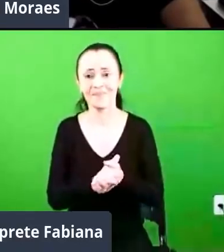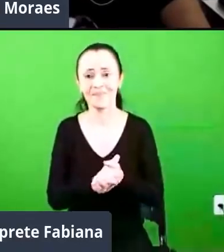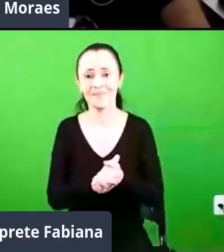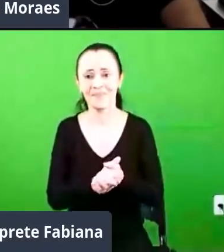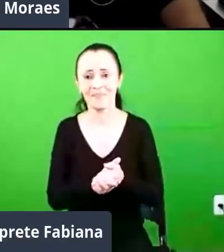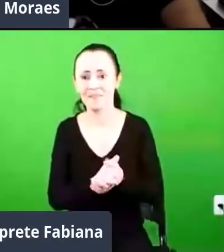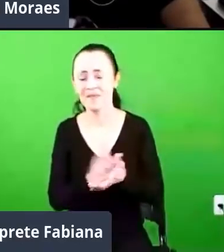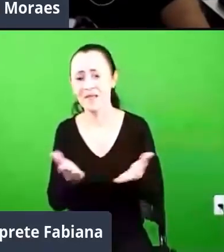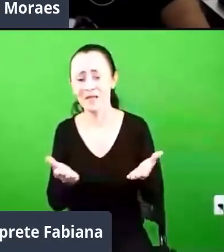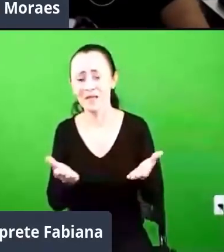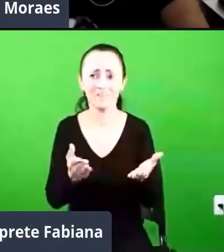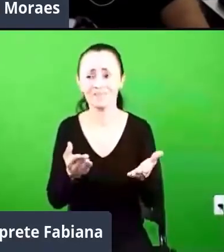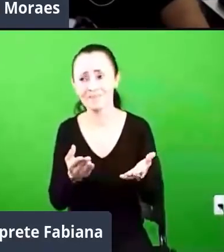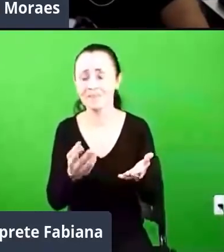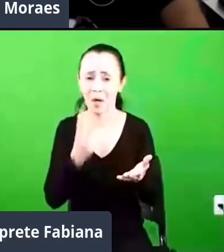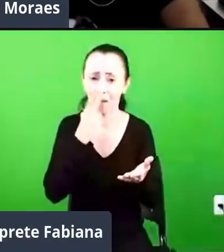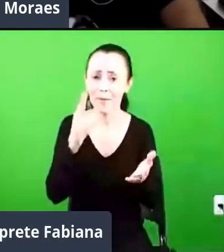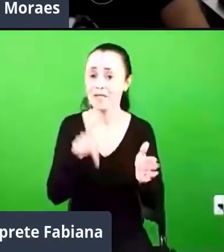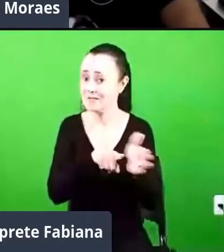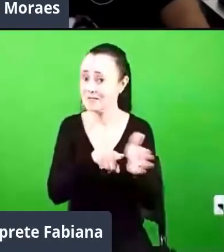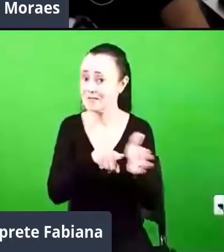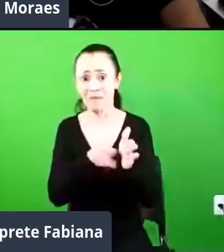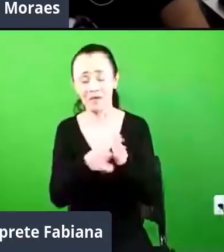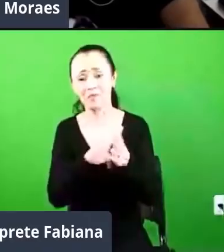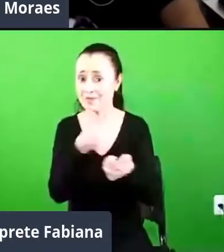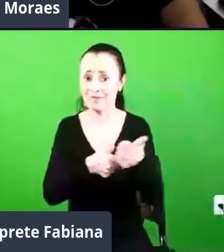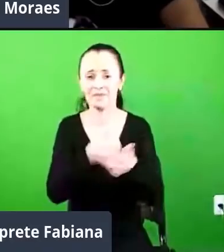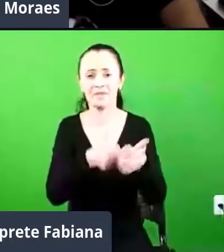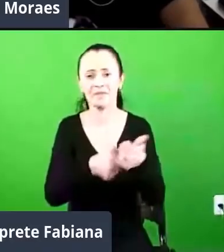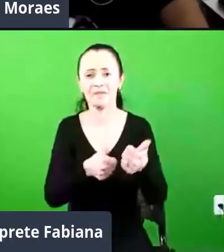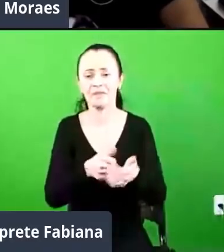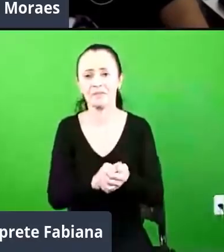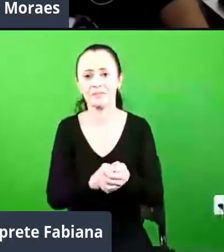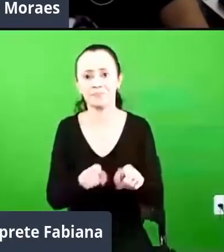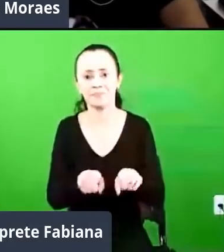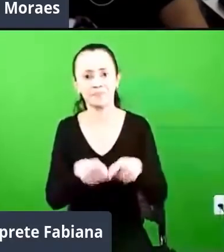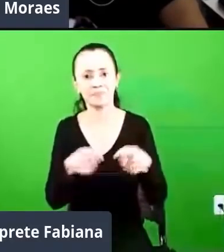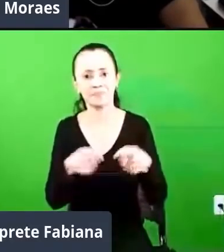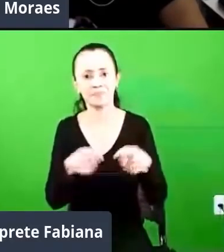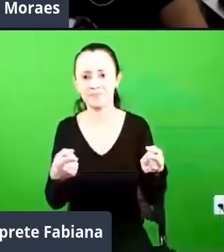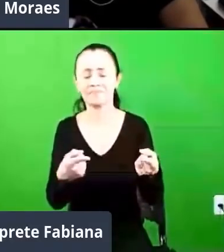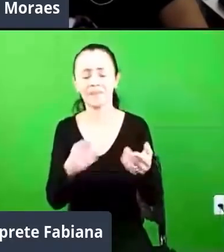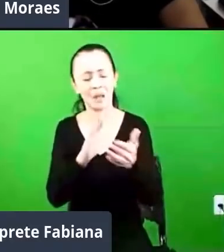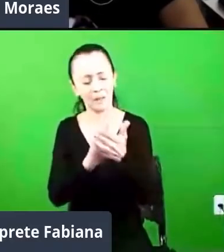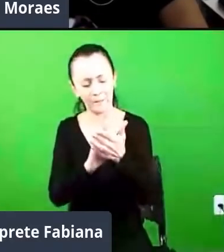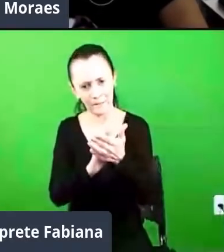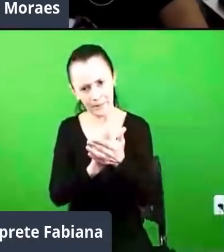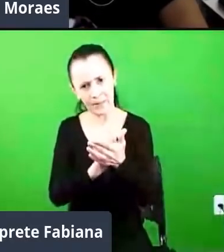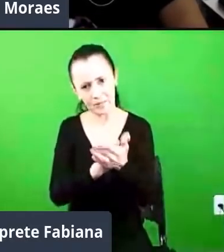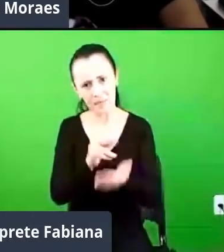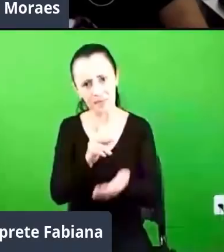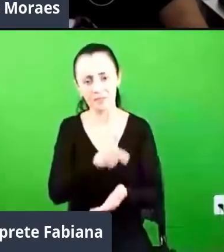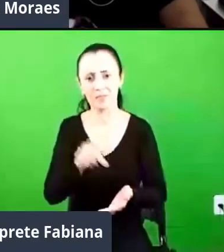questionamentos, mais momentos de reflexão, porque realmente, eu acho que parabenizar a Alana, né, por essa iniciativa, e os demais colegas que